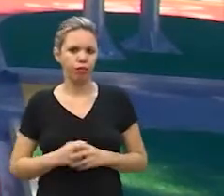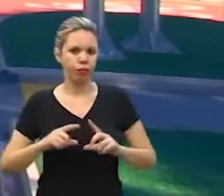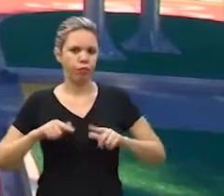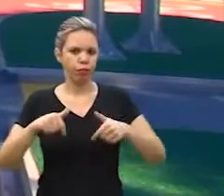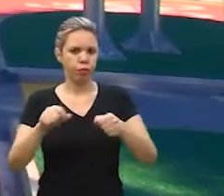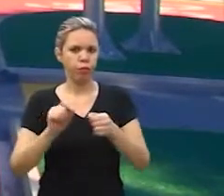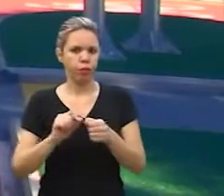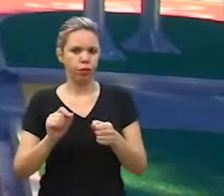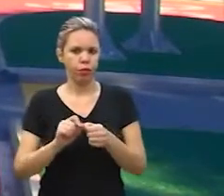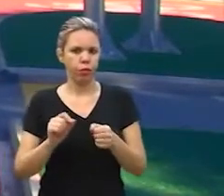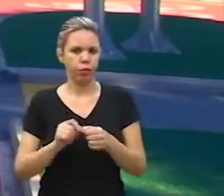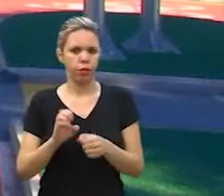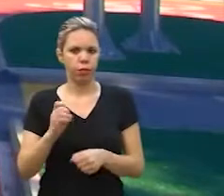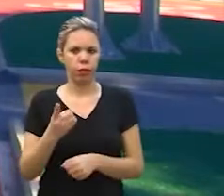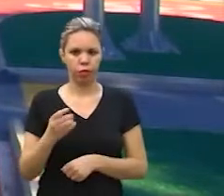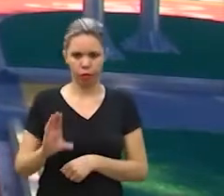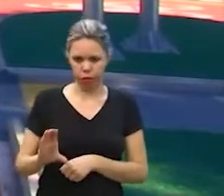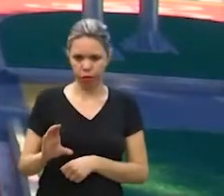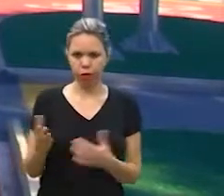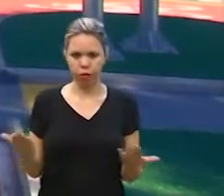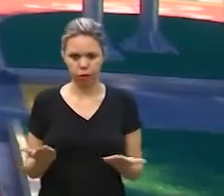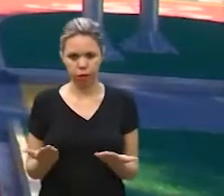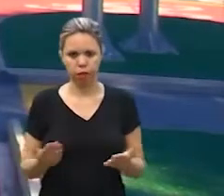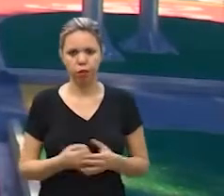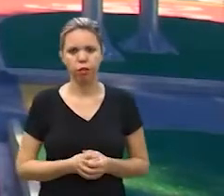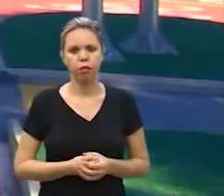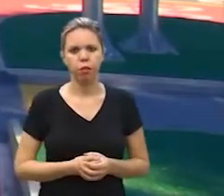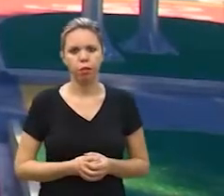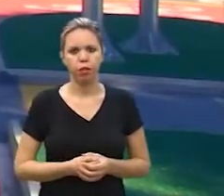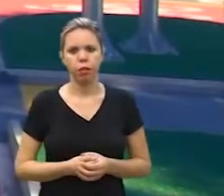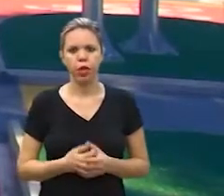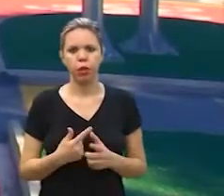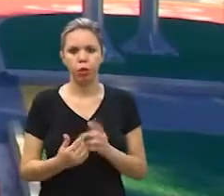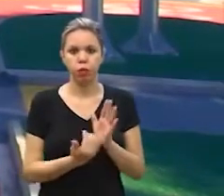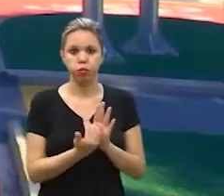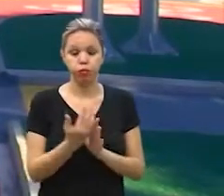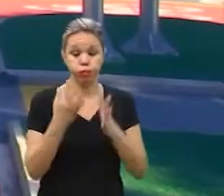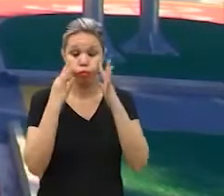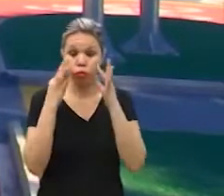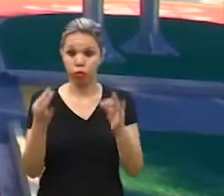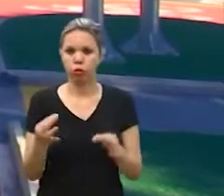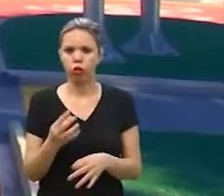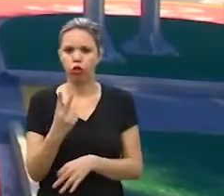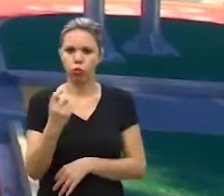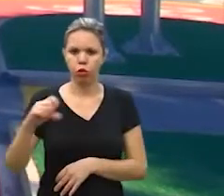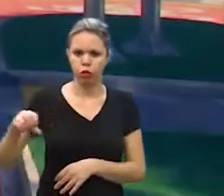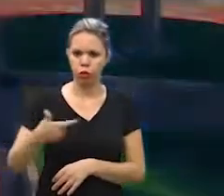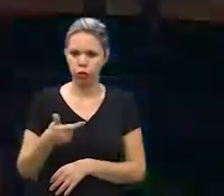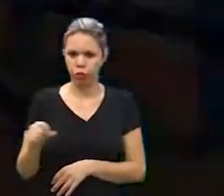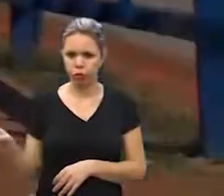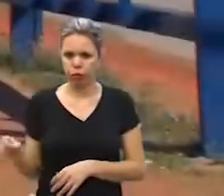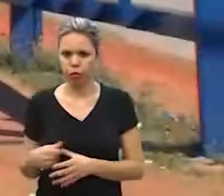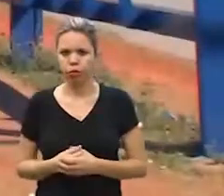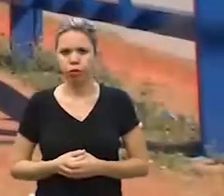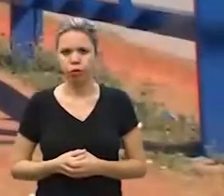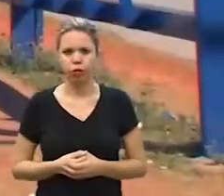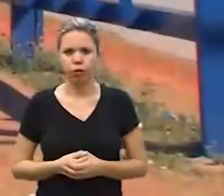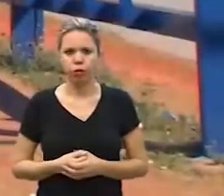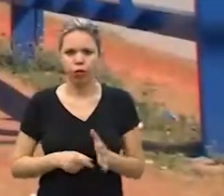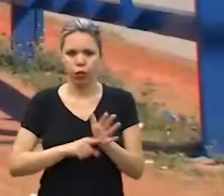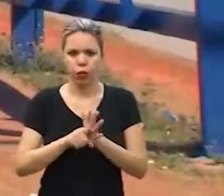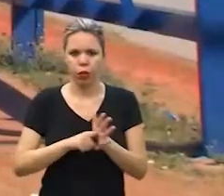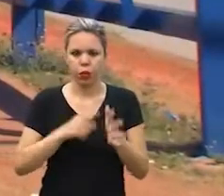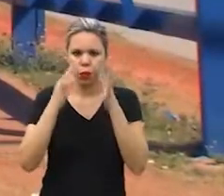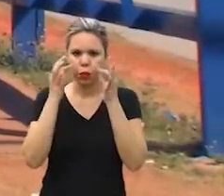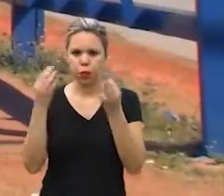Todas essas ações têm sido feitas pela INDEC, ainda mais com esses dados aí que chamam a atenção de 2019 para 2020. E olha só,